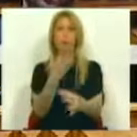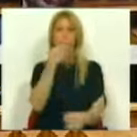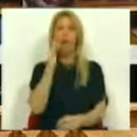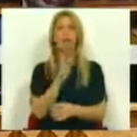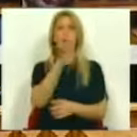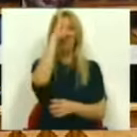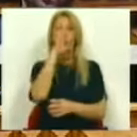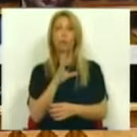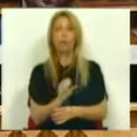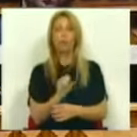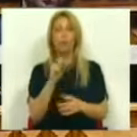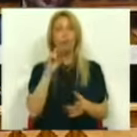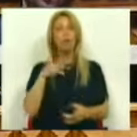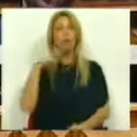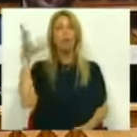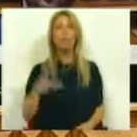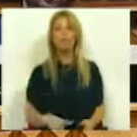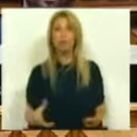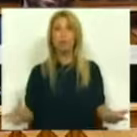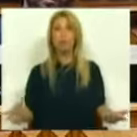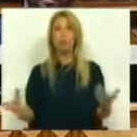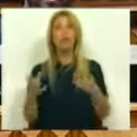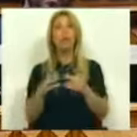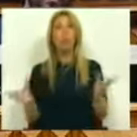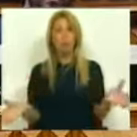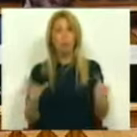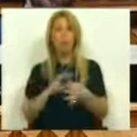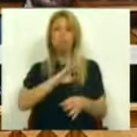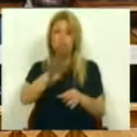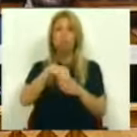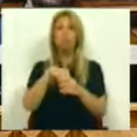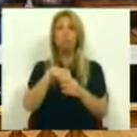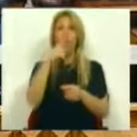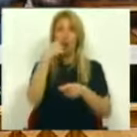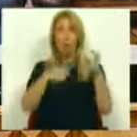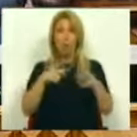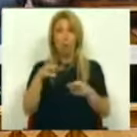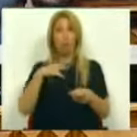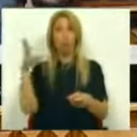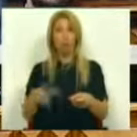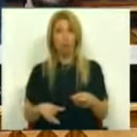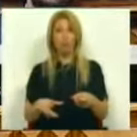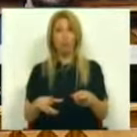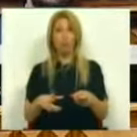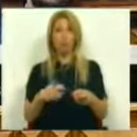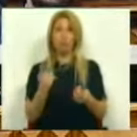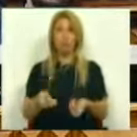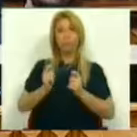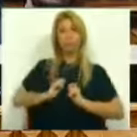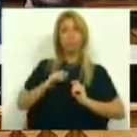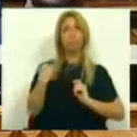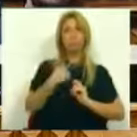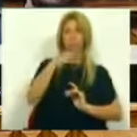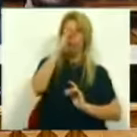do governo português e a adesão que, em nome dos portugueses, fizemos a este esforço de compromisso que resultou